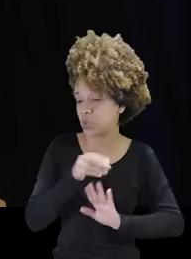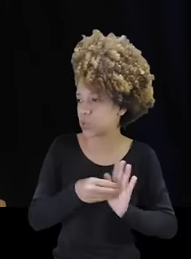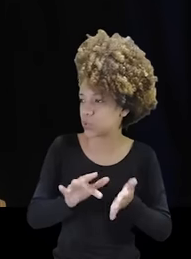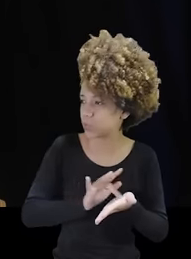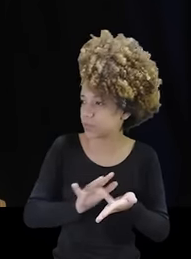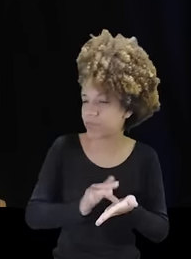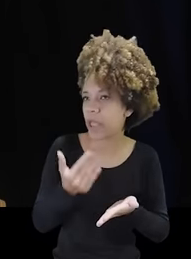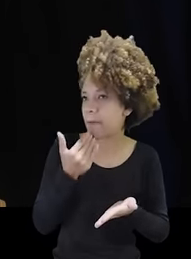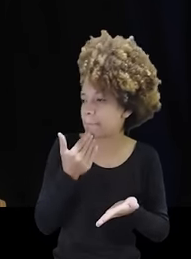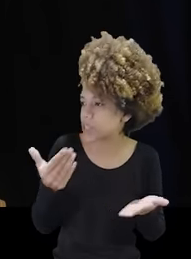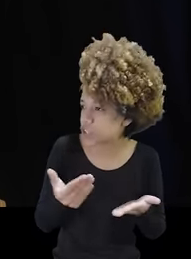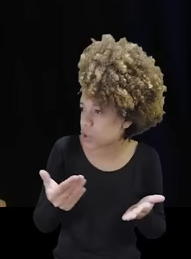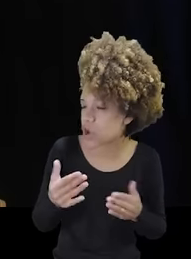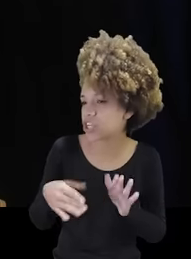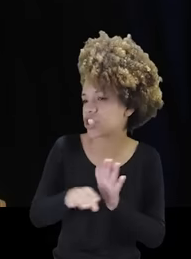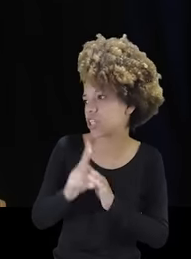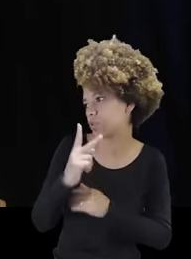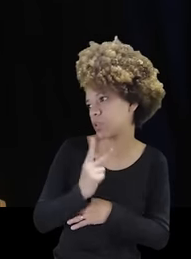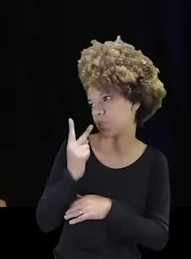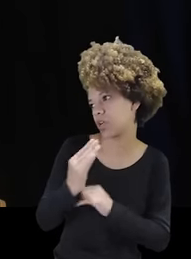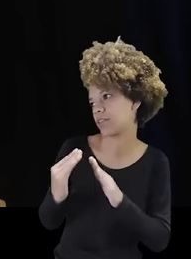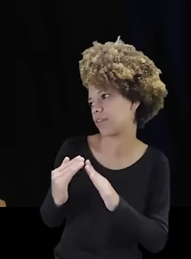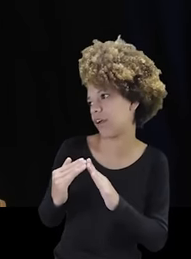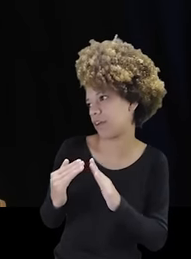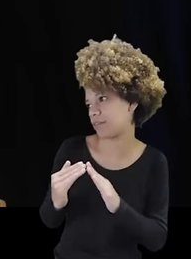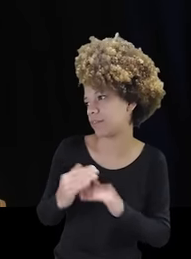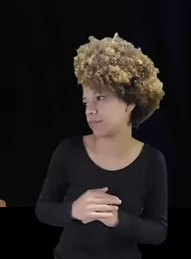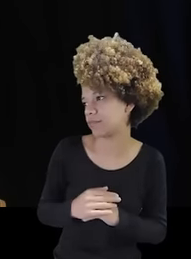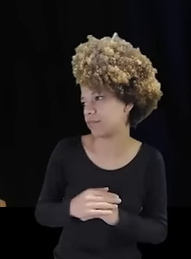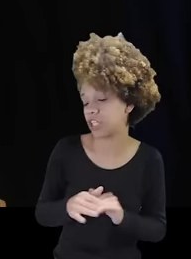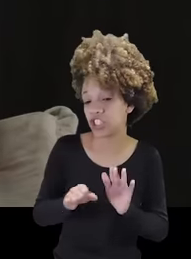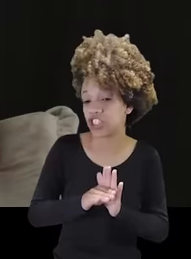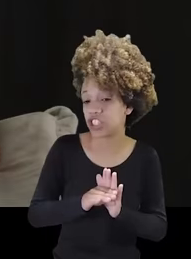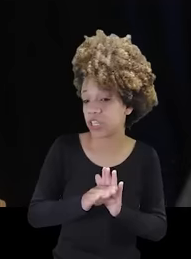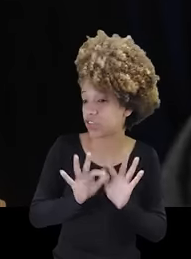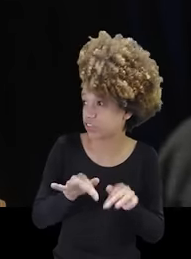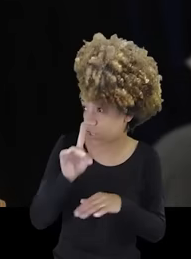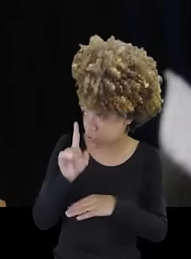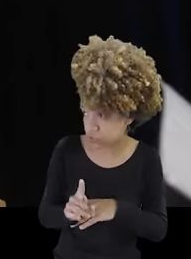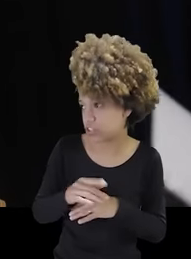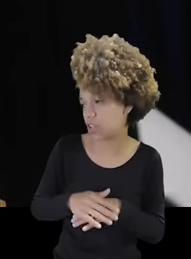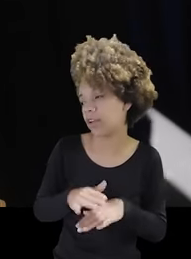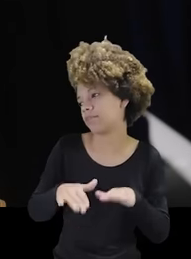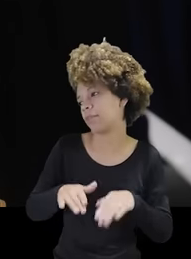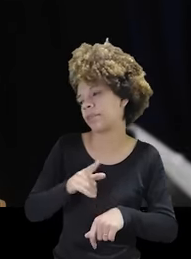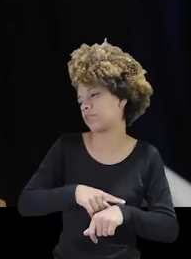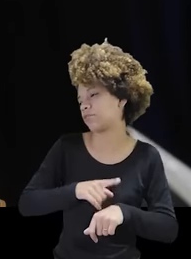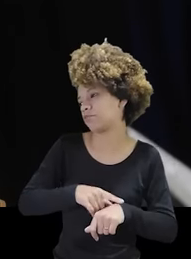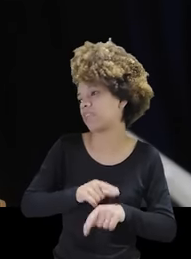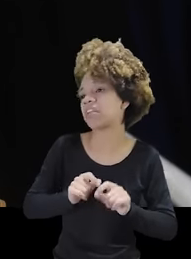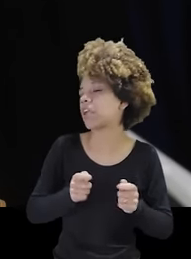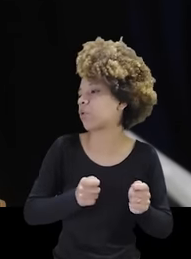pelo celular pede você pede Agora chega daqui duas horas em casa assim chega chega no final do dia chega em casa dependendo do